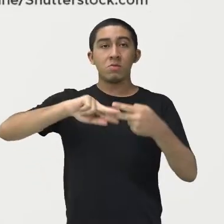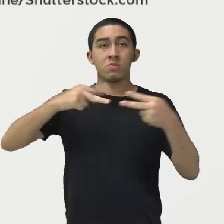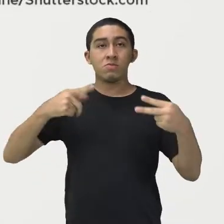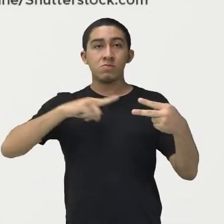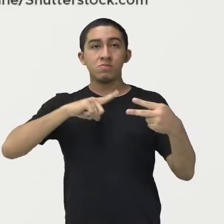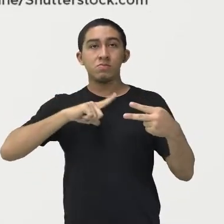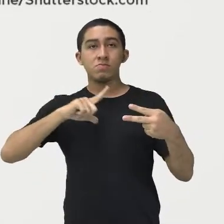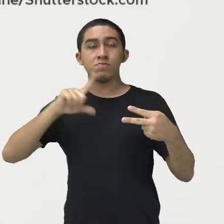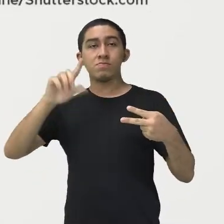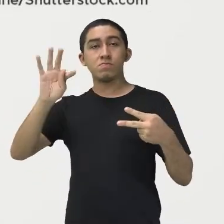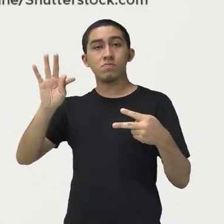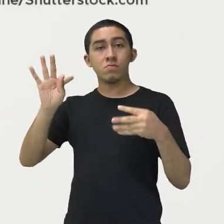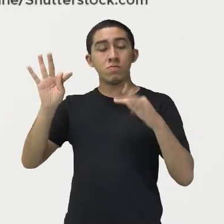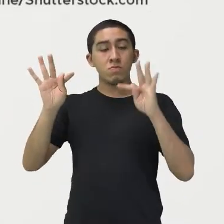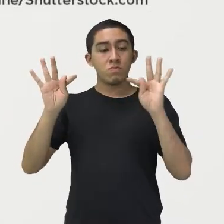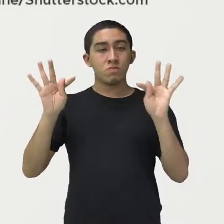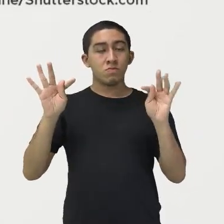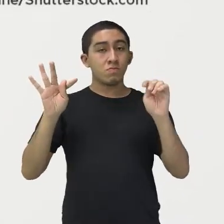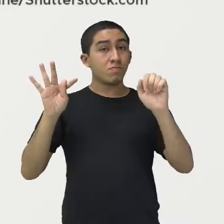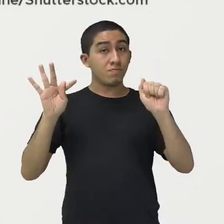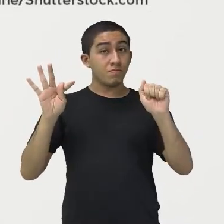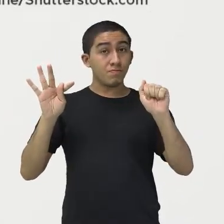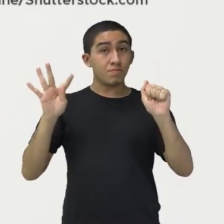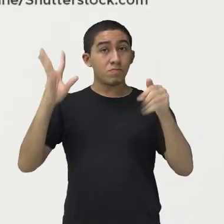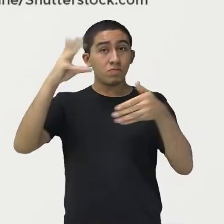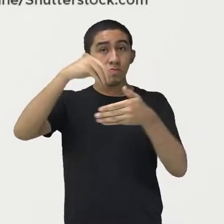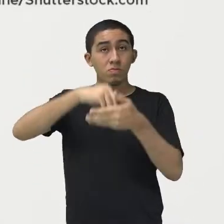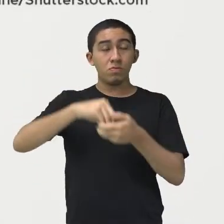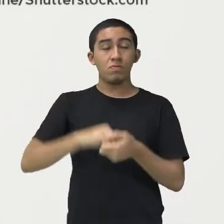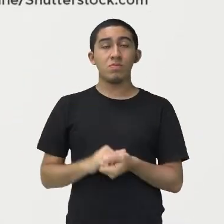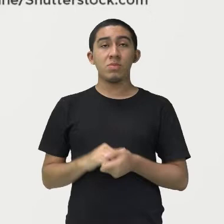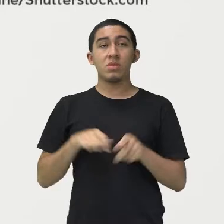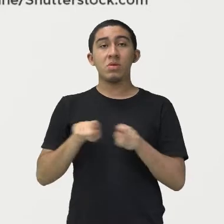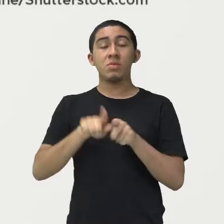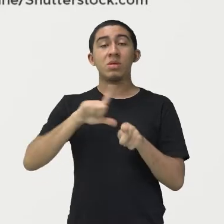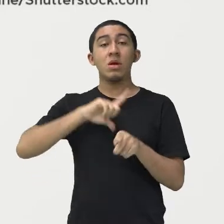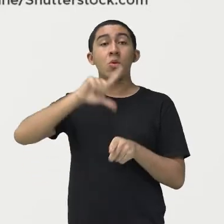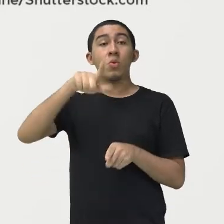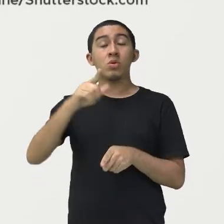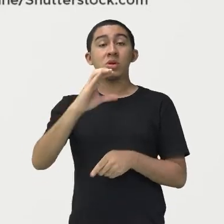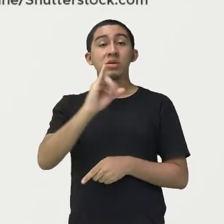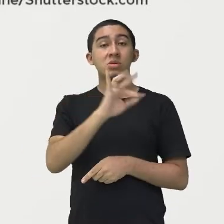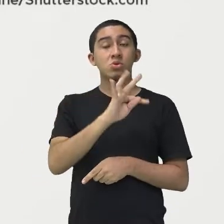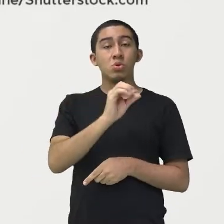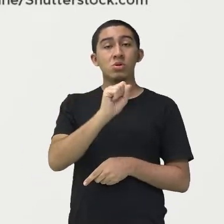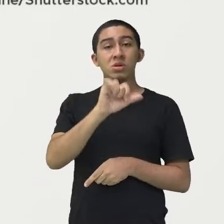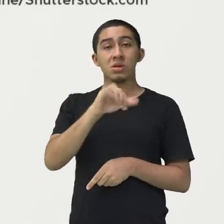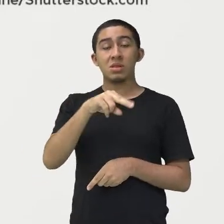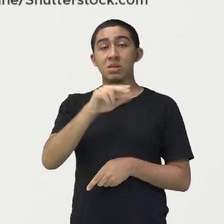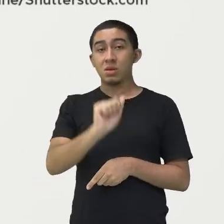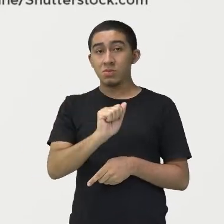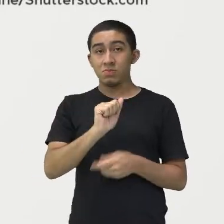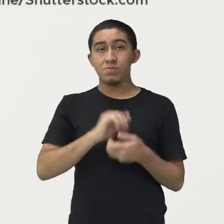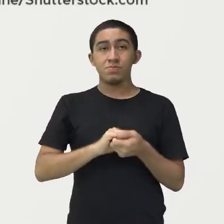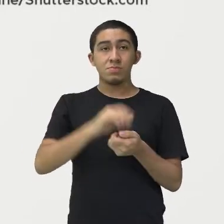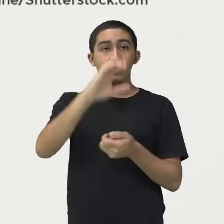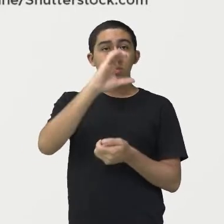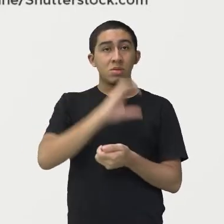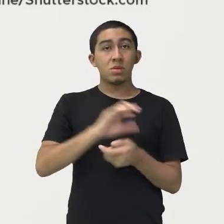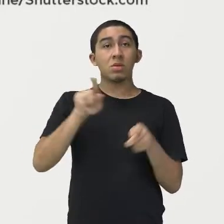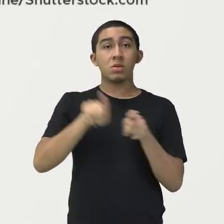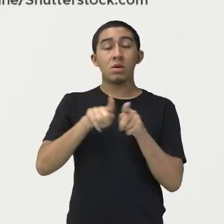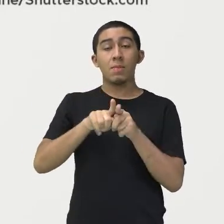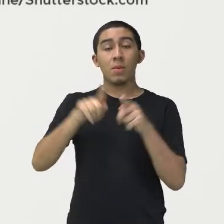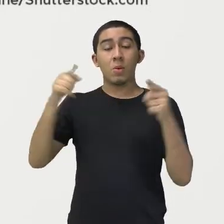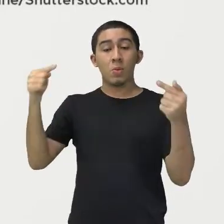adenina. E a gente tem a outra base, que é a citosina, que sempre vai